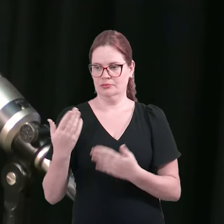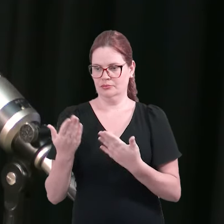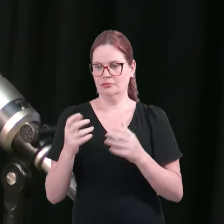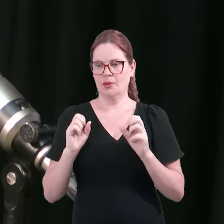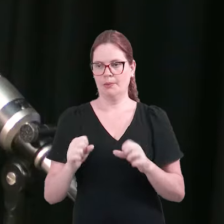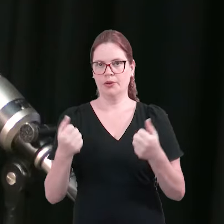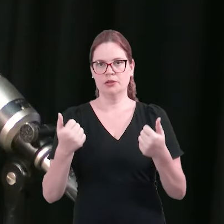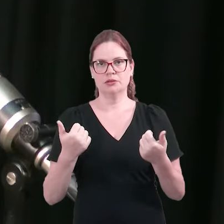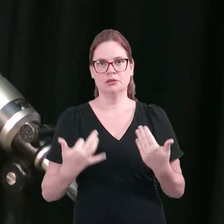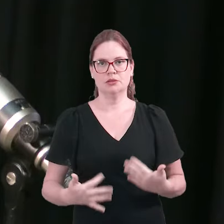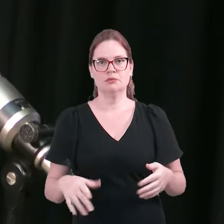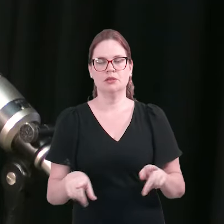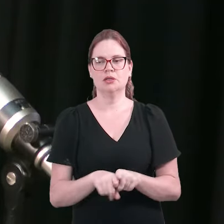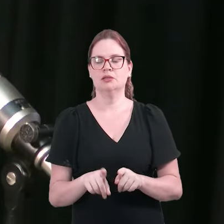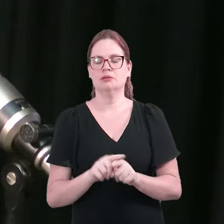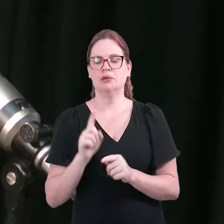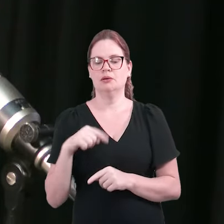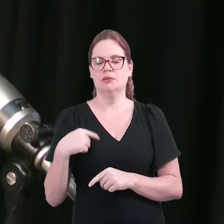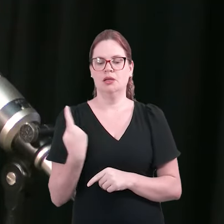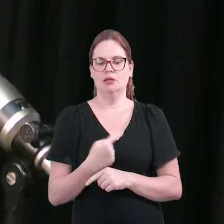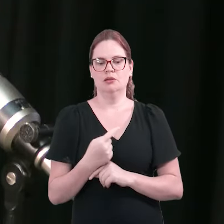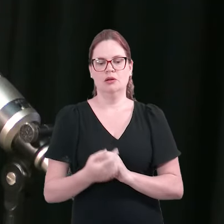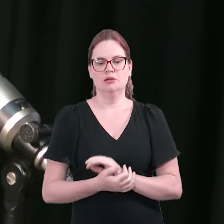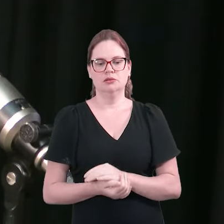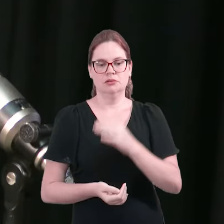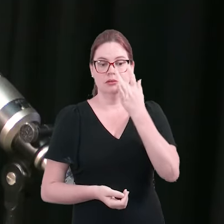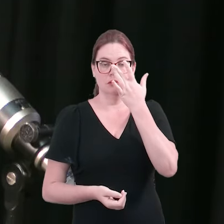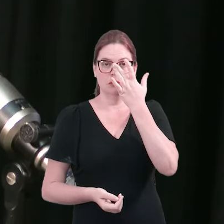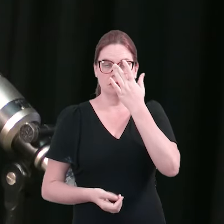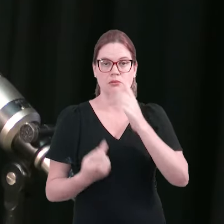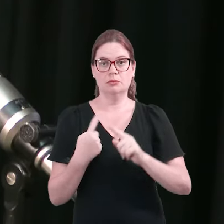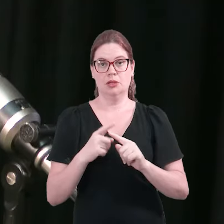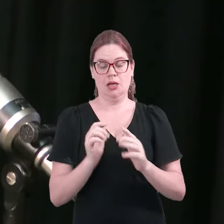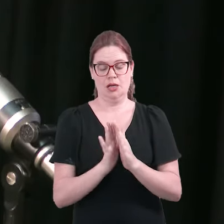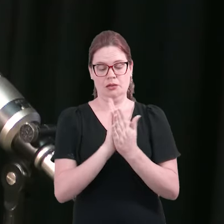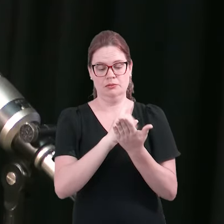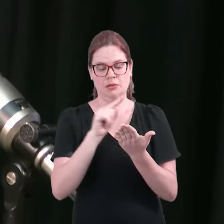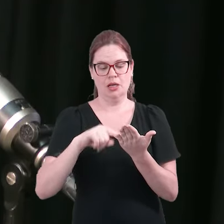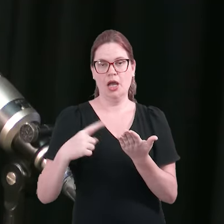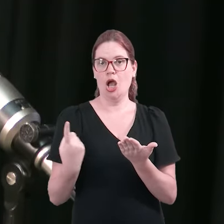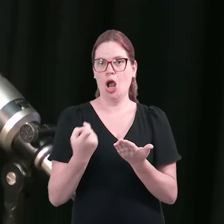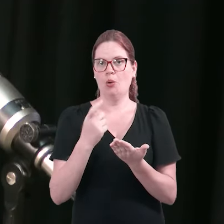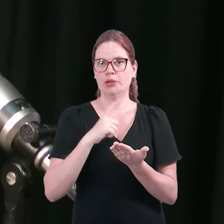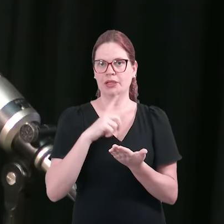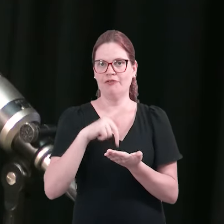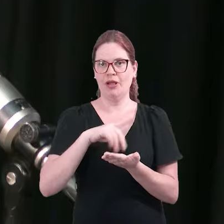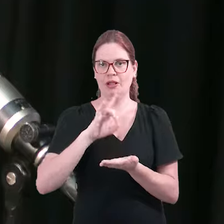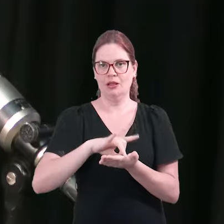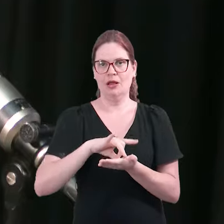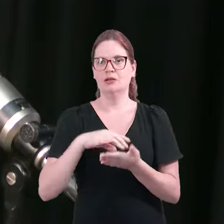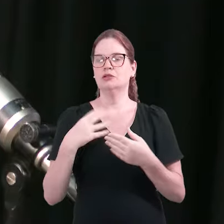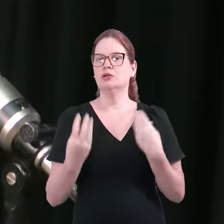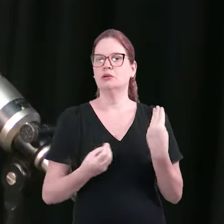poderia trazer para nós aqui um pouco, se é a palavra de Deus, se ela contém a verdade, como que nós